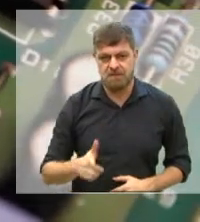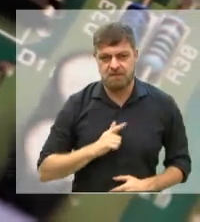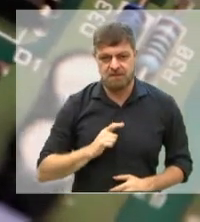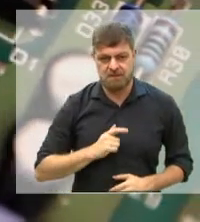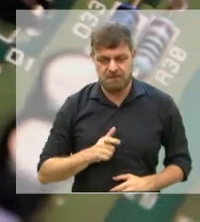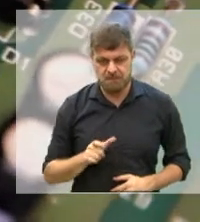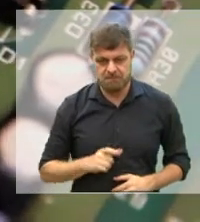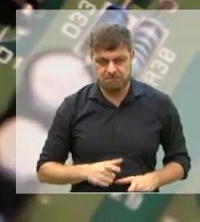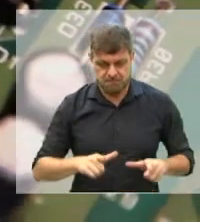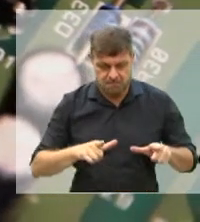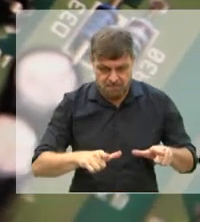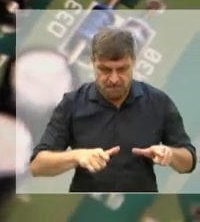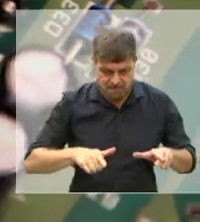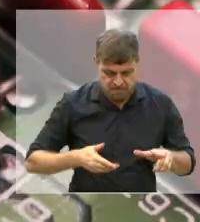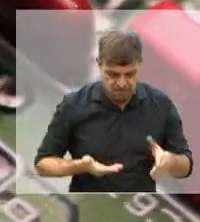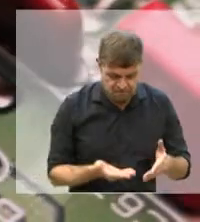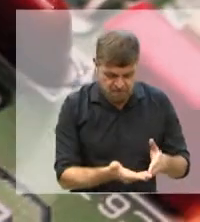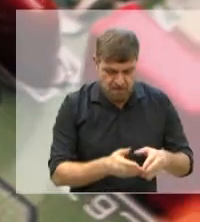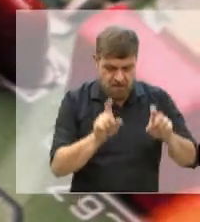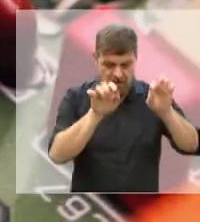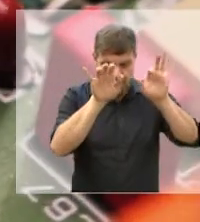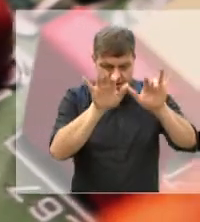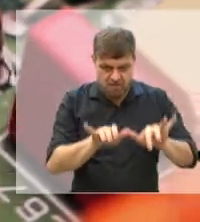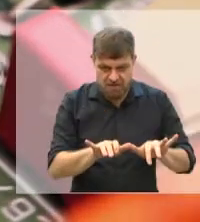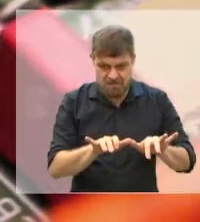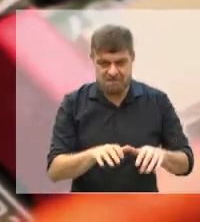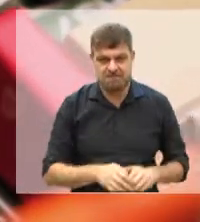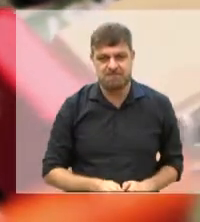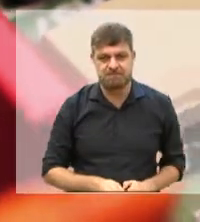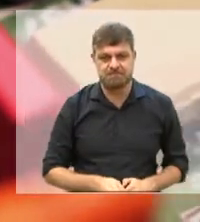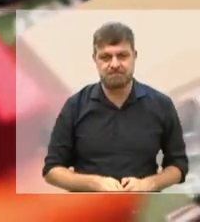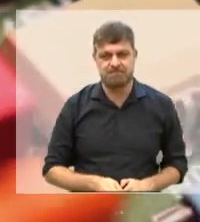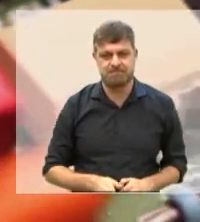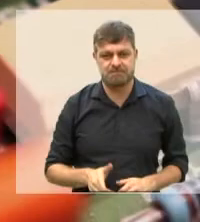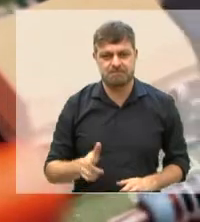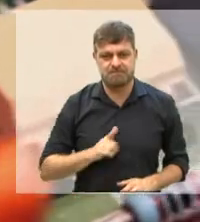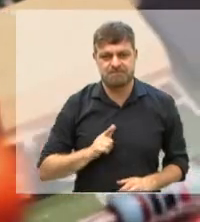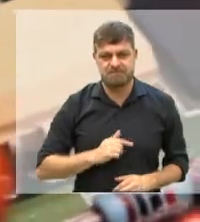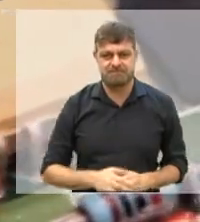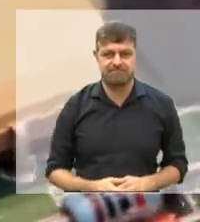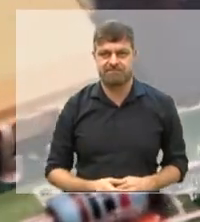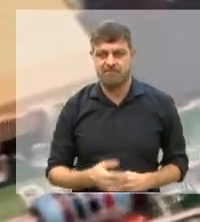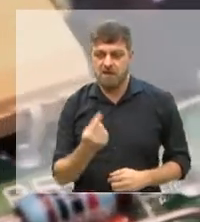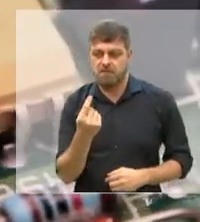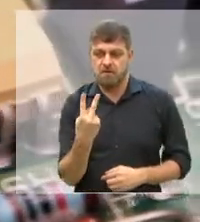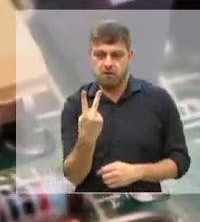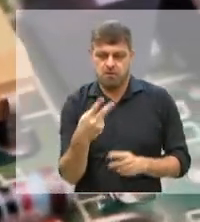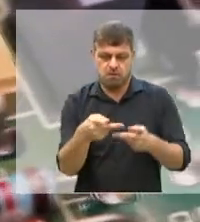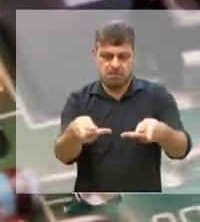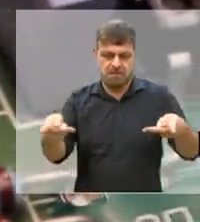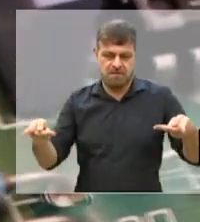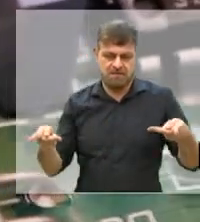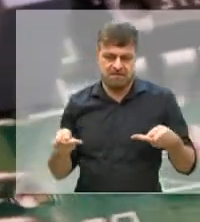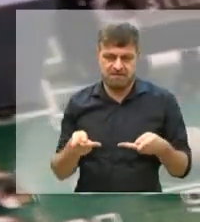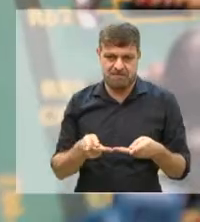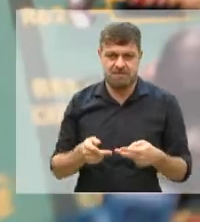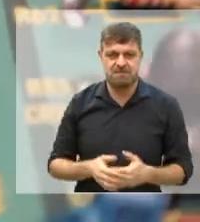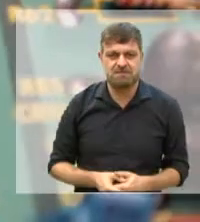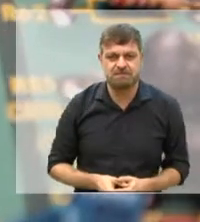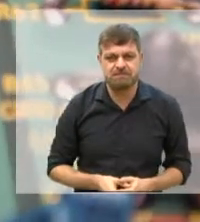essas placas de programação, elas custam 2 pizzas ou o